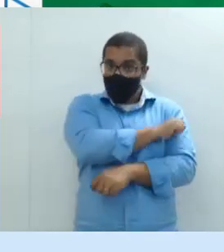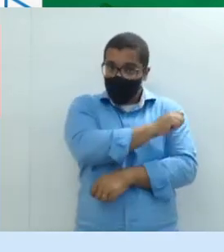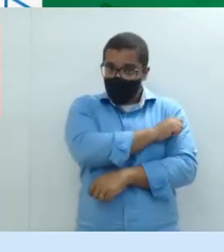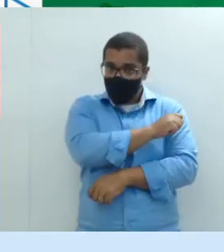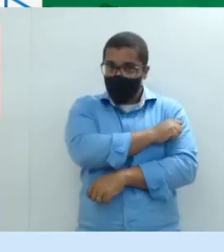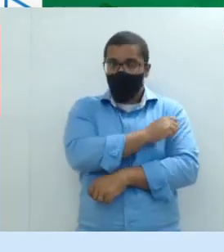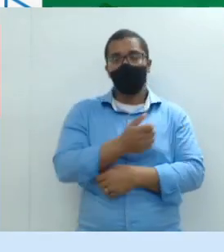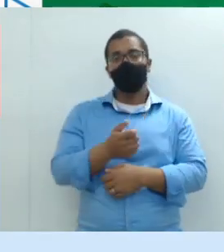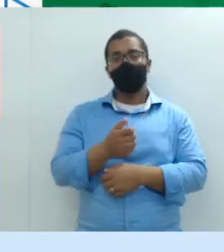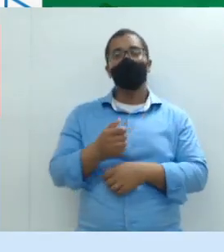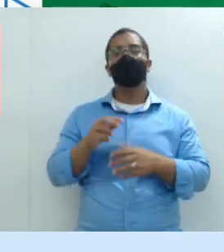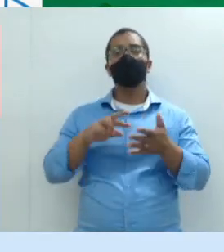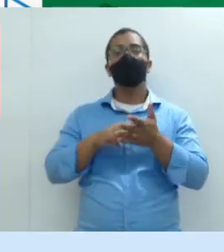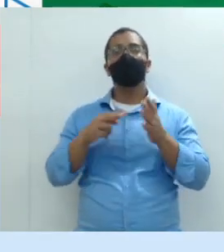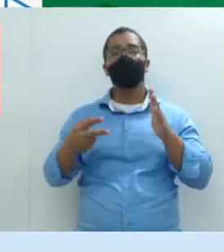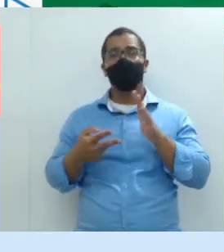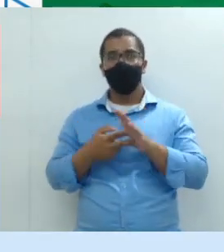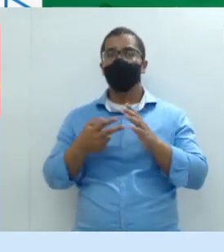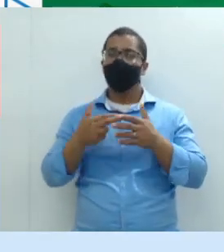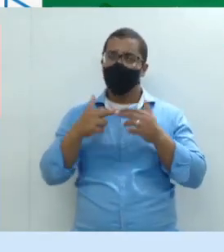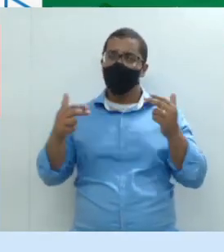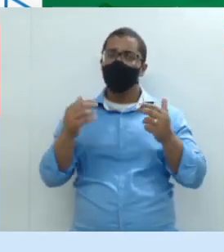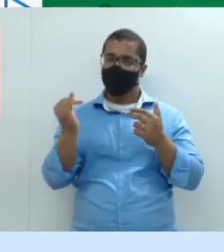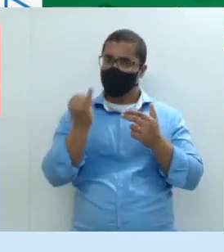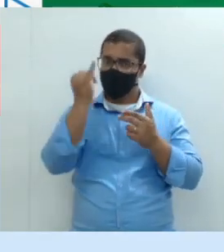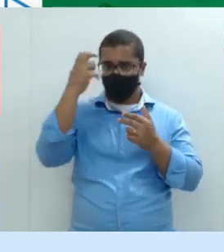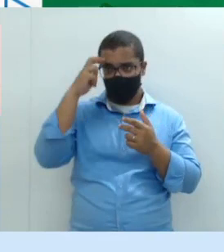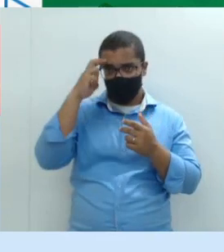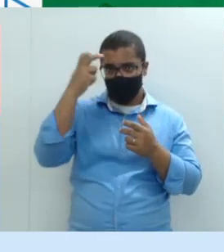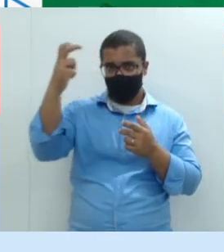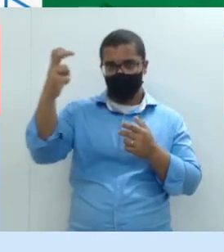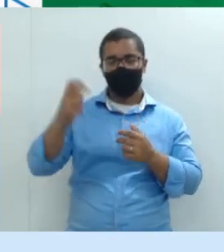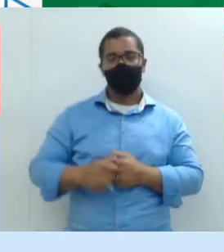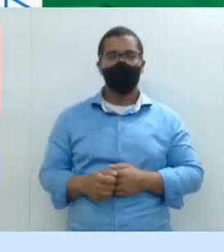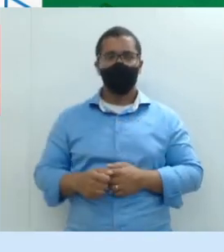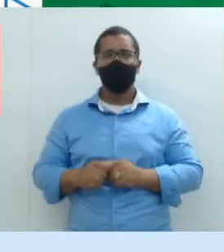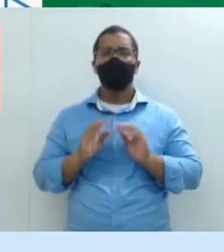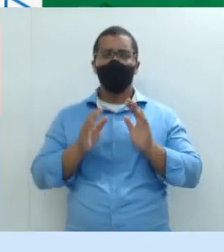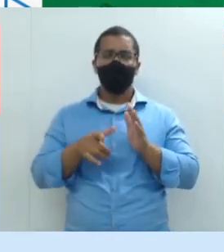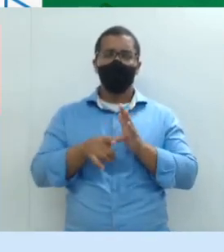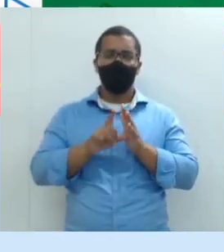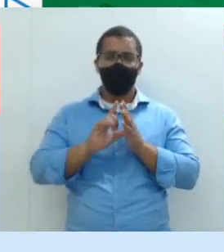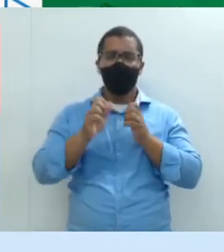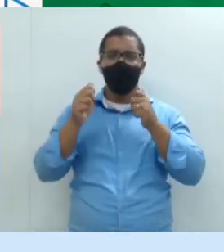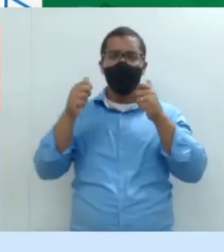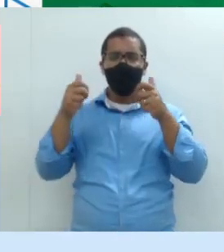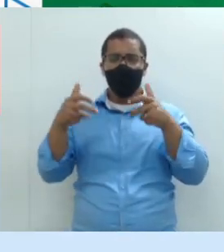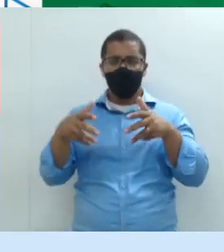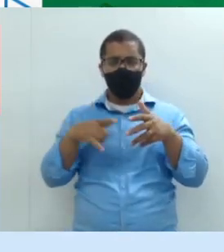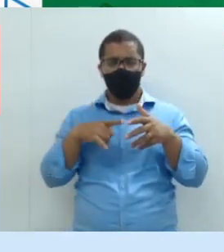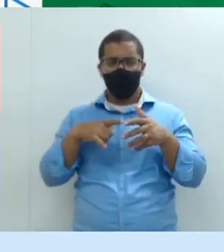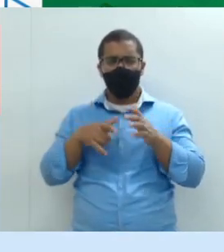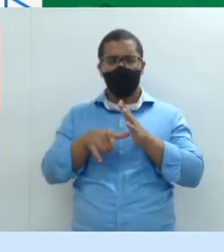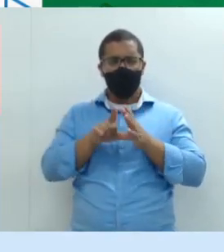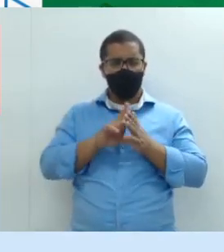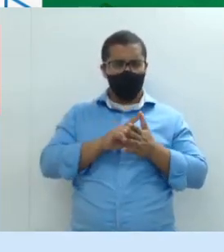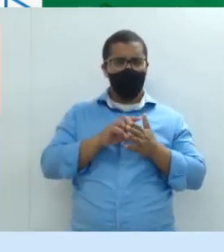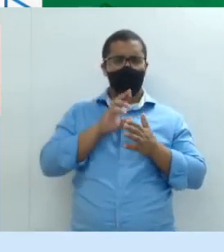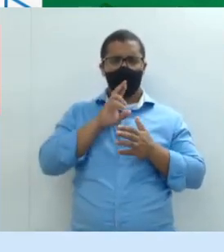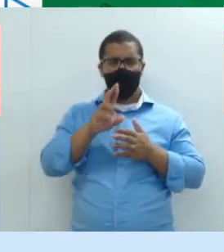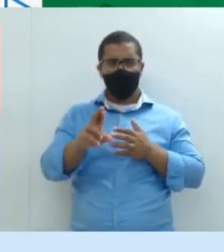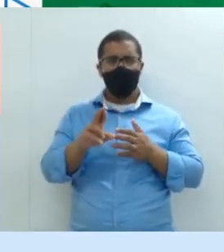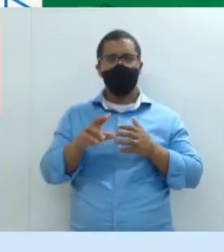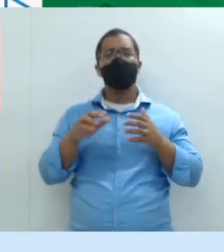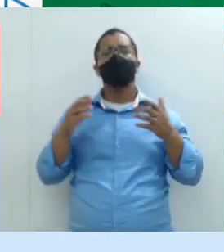significaram um importante avanço intelectual. Bom, eu acabei sem querer dando um spoiler dessa resposta.